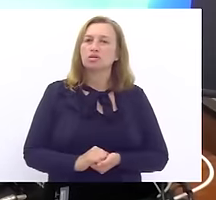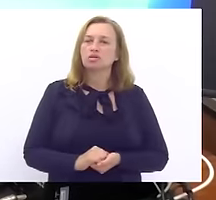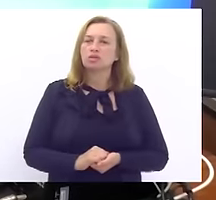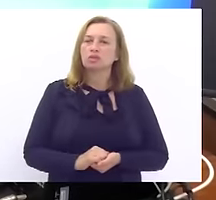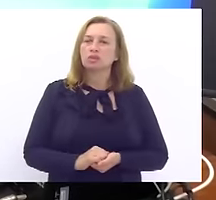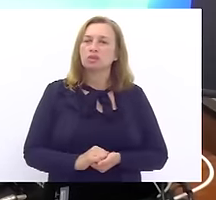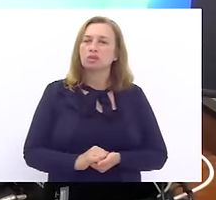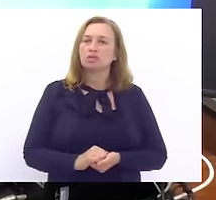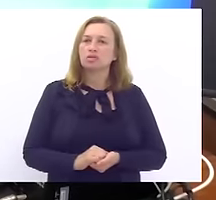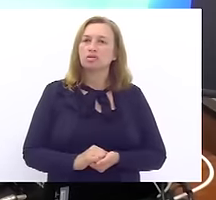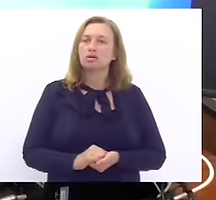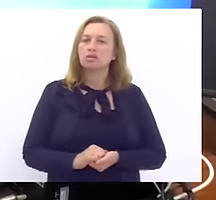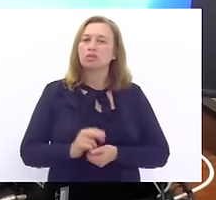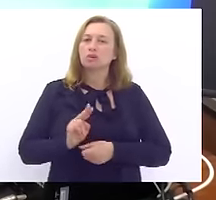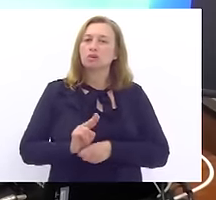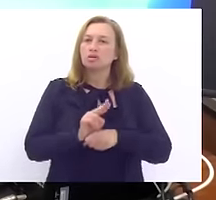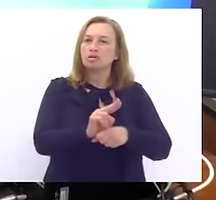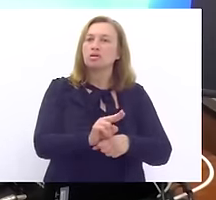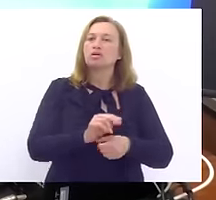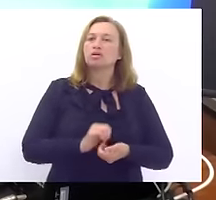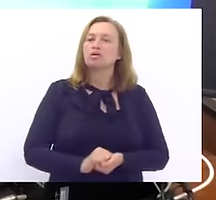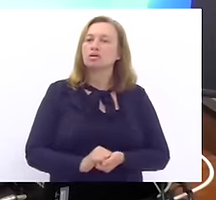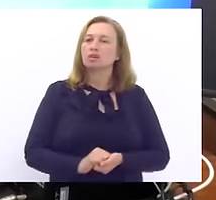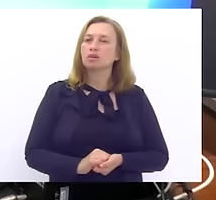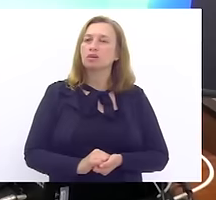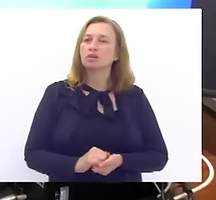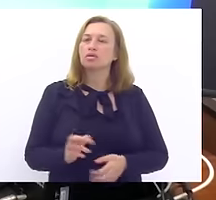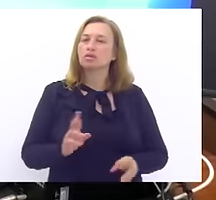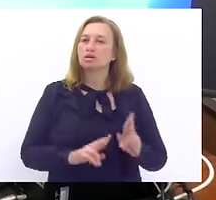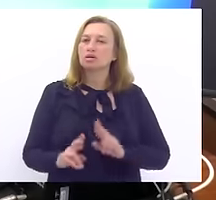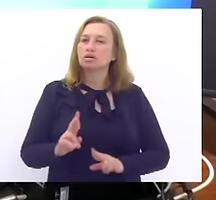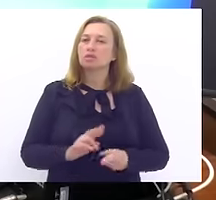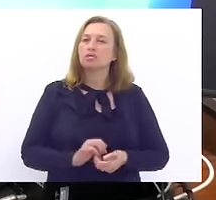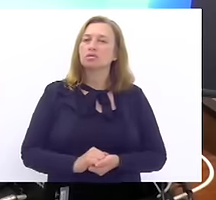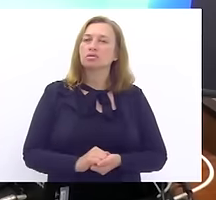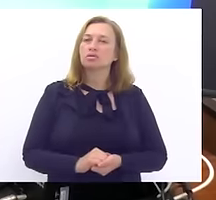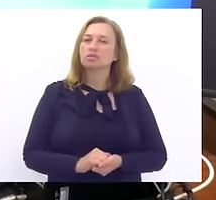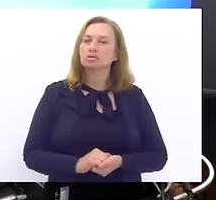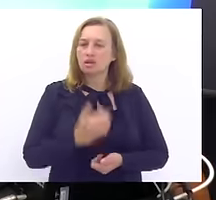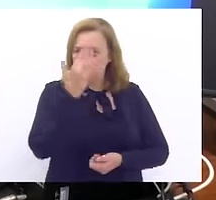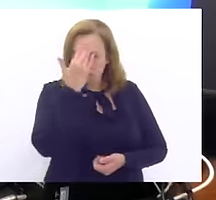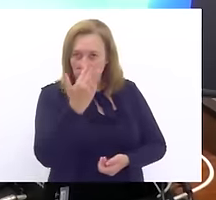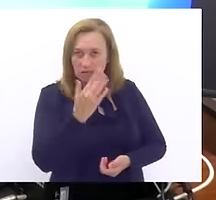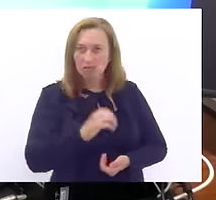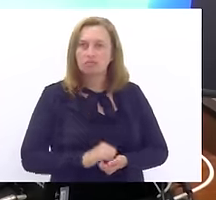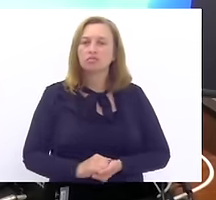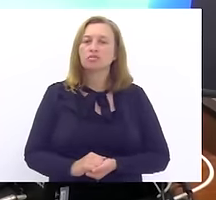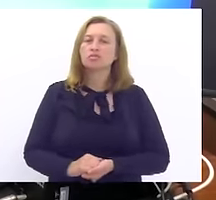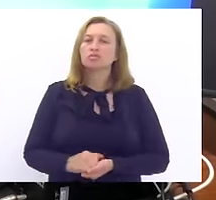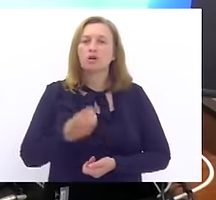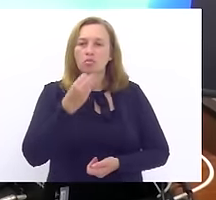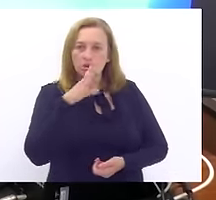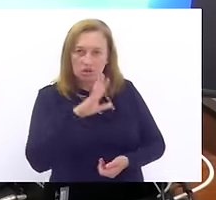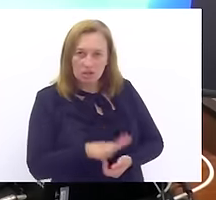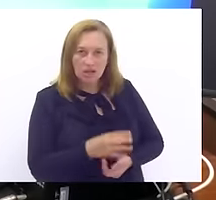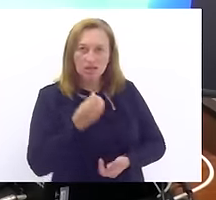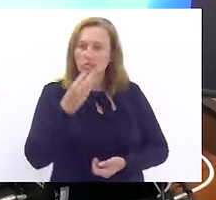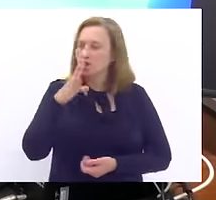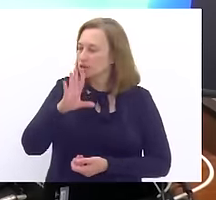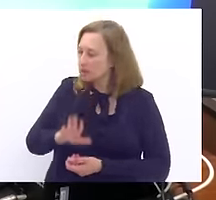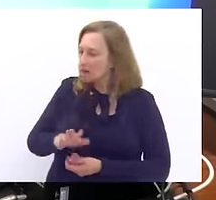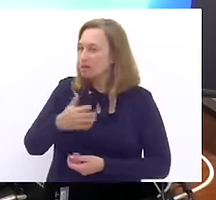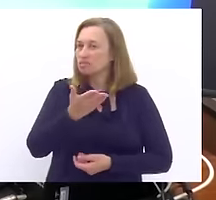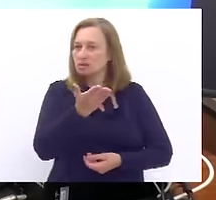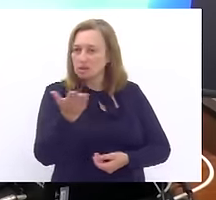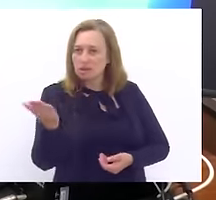a procuração em relação ao agradeço Doutor por favor Boa tarde Boa tarde a todos